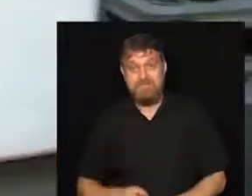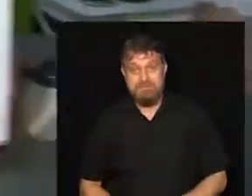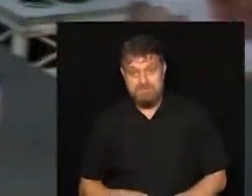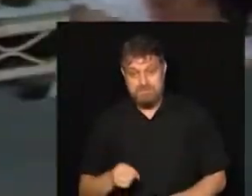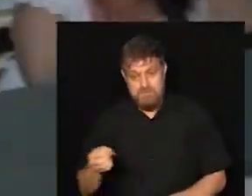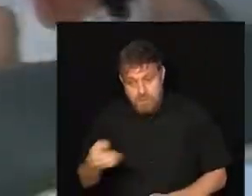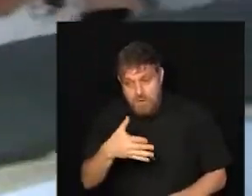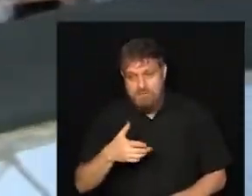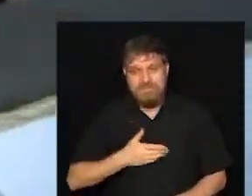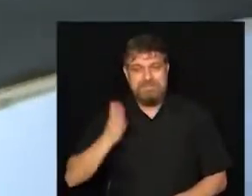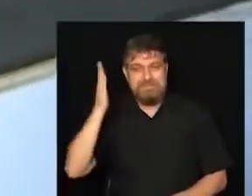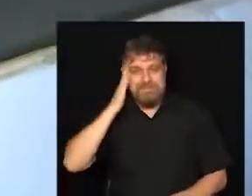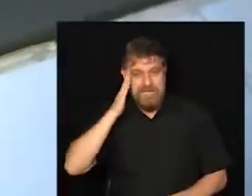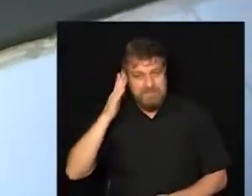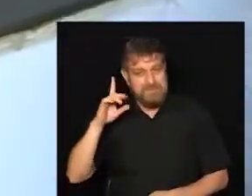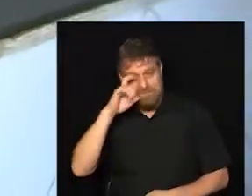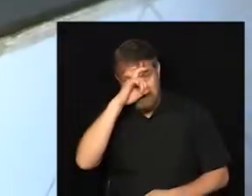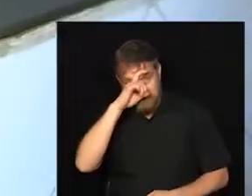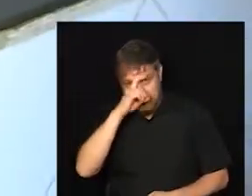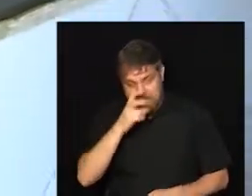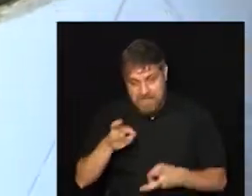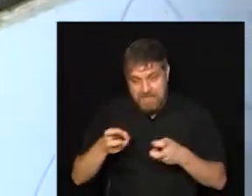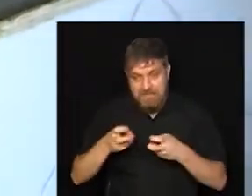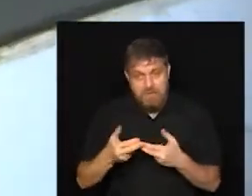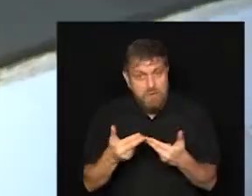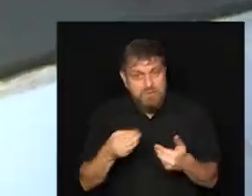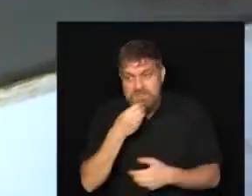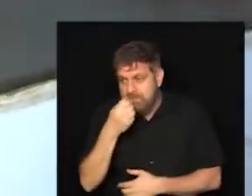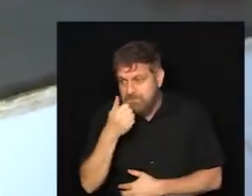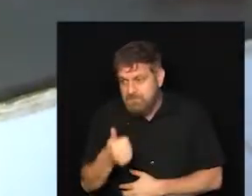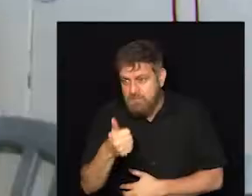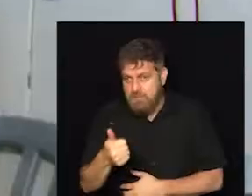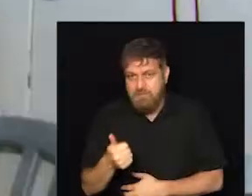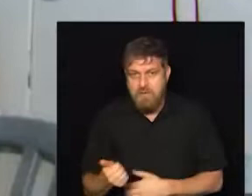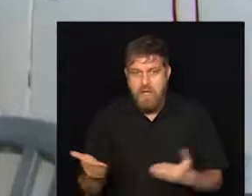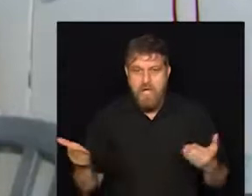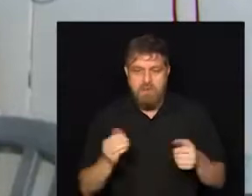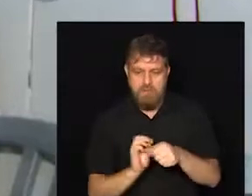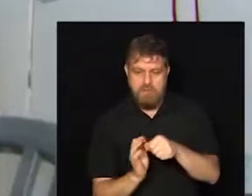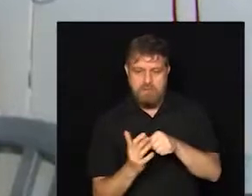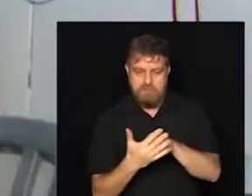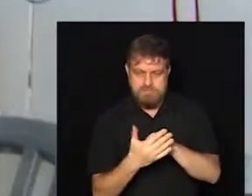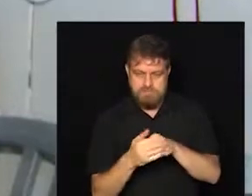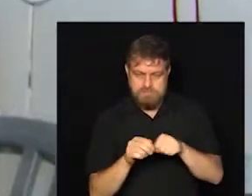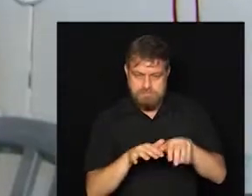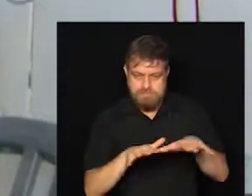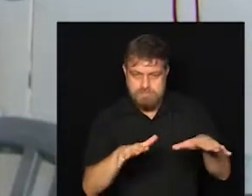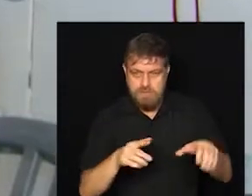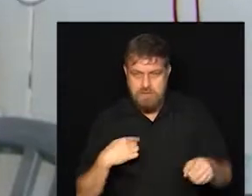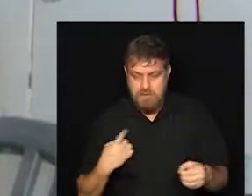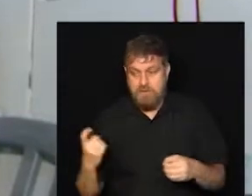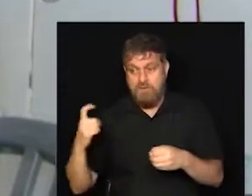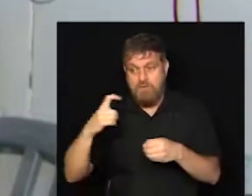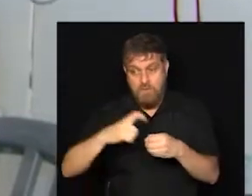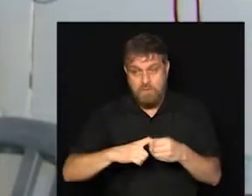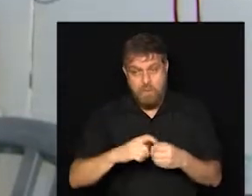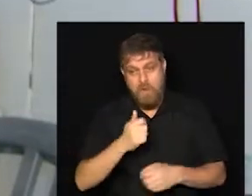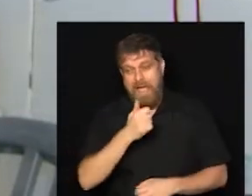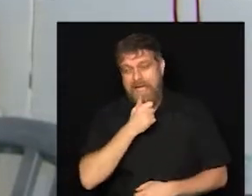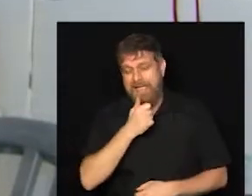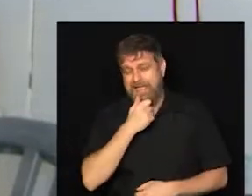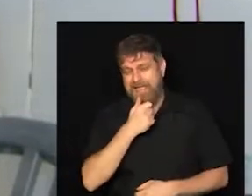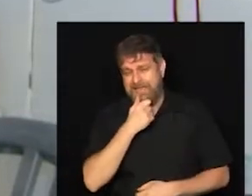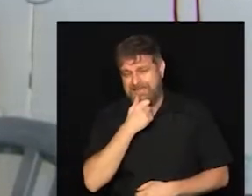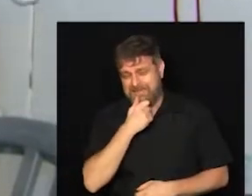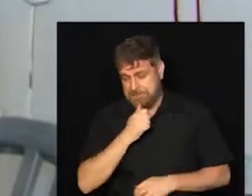das dificuldades, mas procura sempre ver o lado positivo. Agora com essa volta já ainda